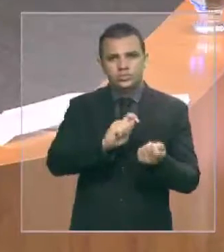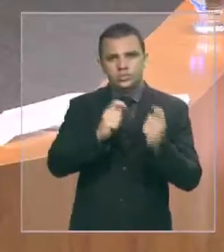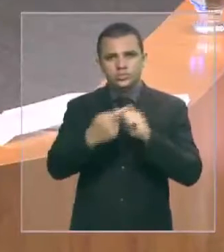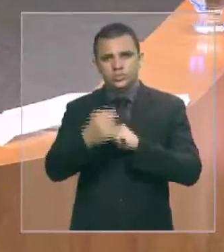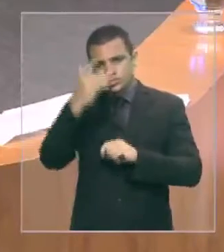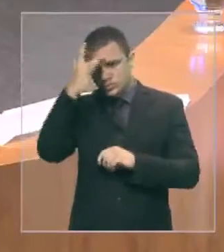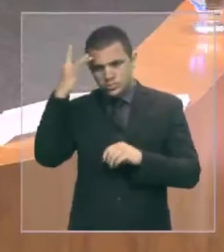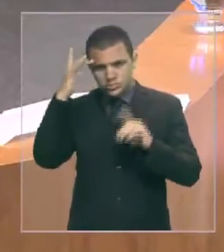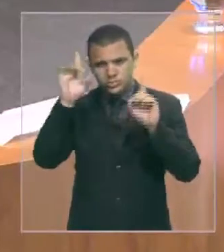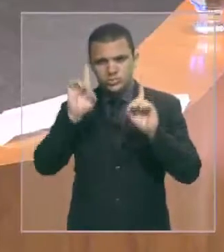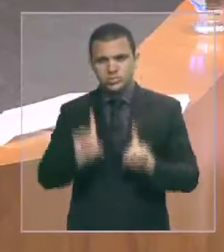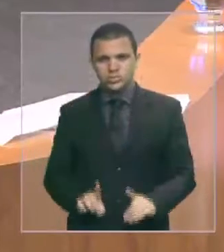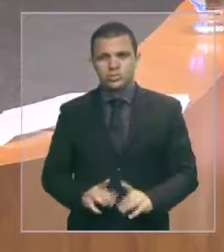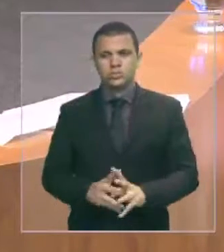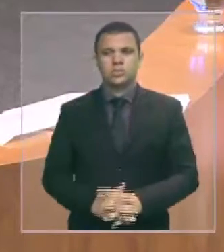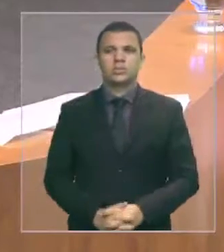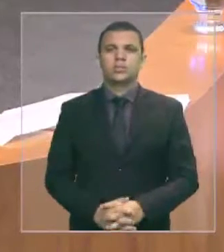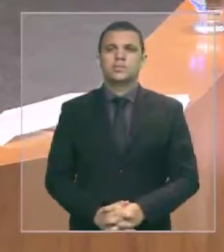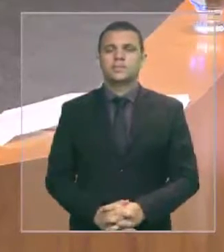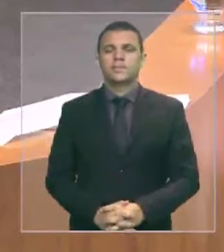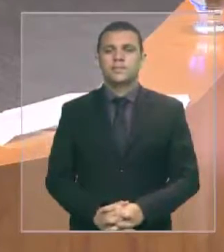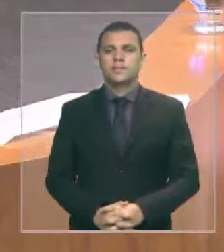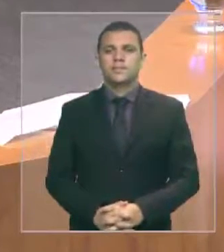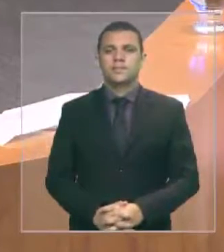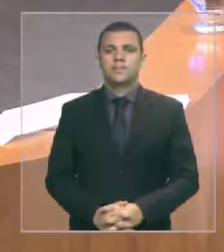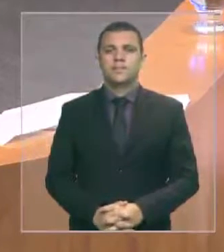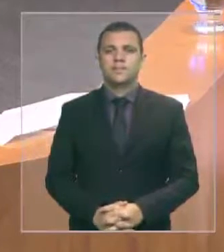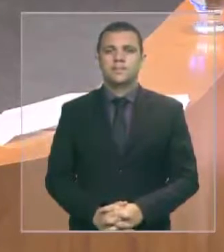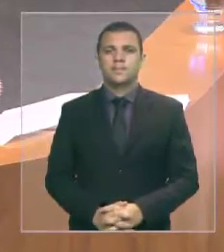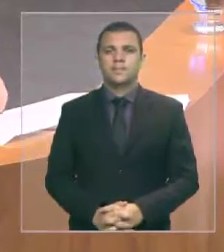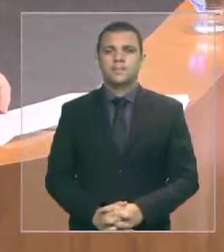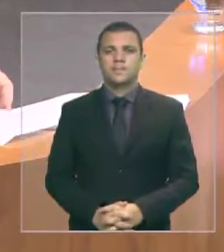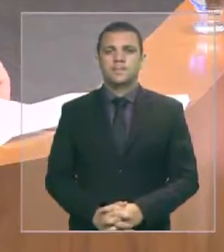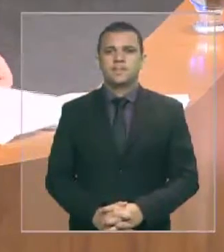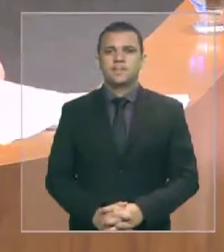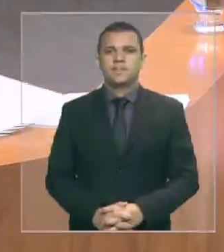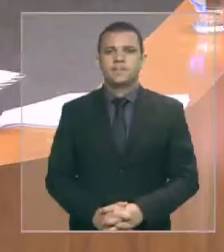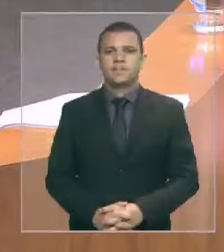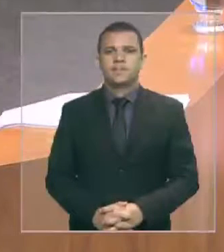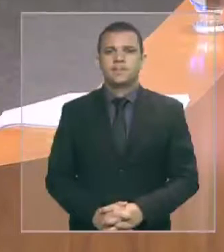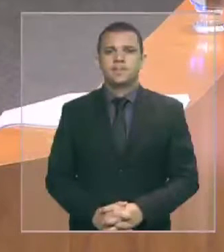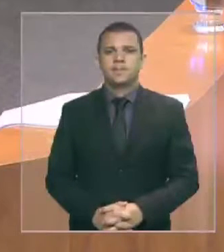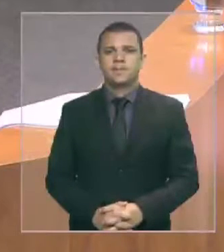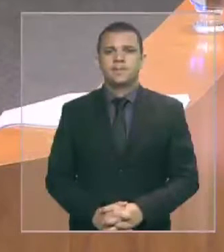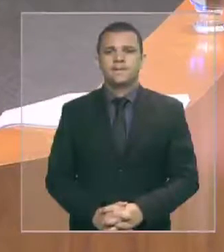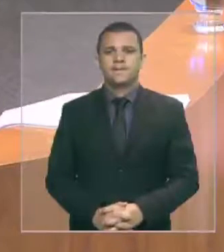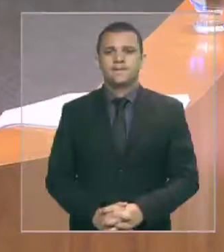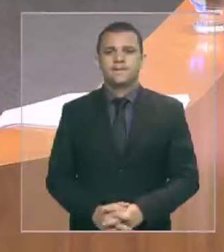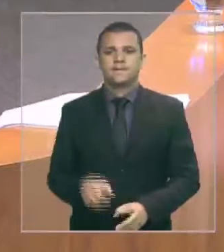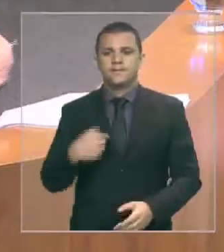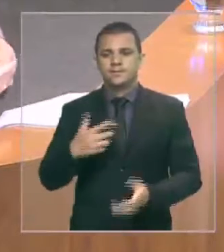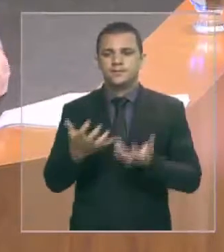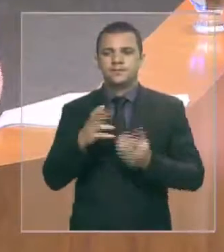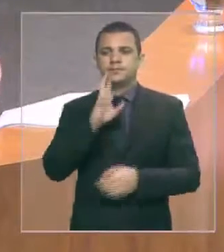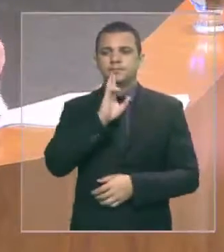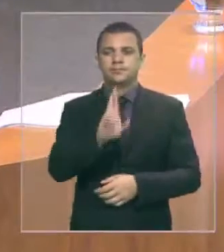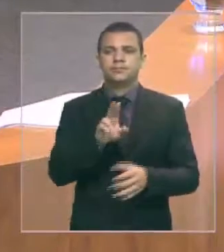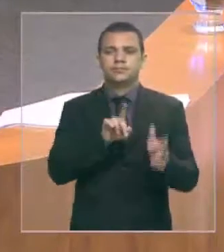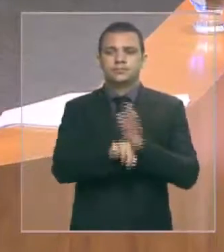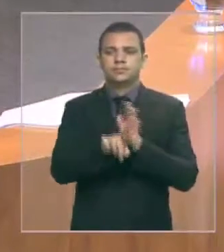para pessoas com deficiência. Eu quero responder duas